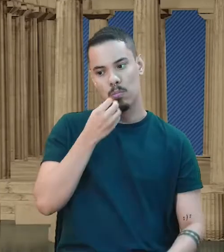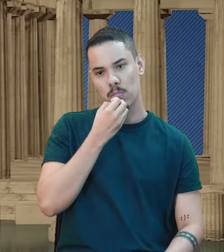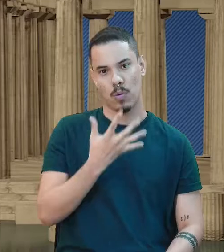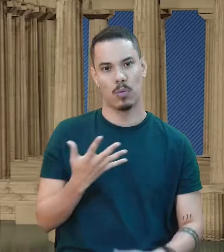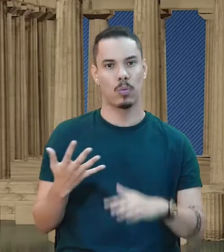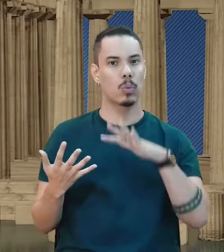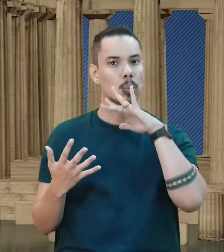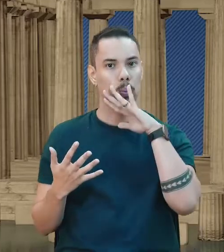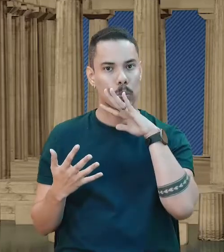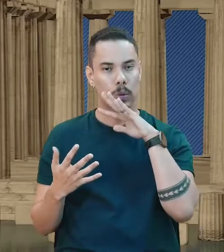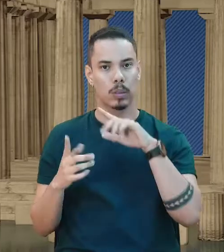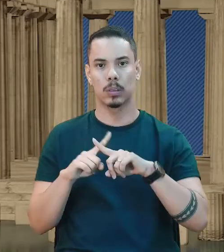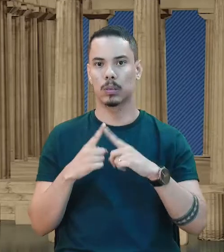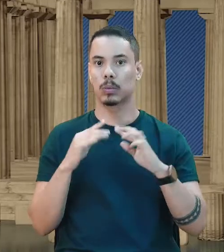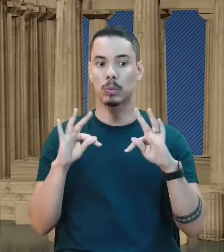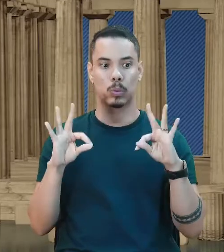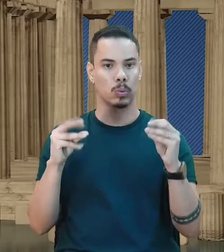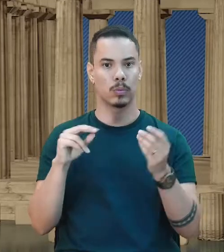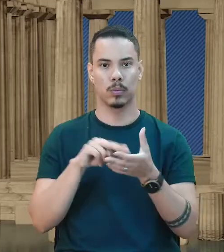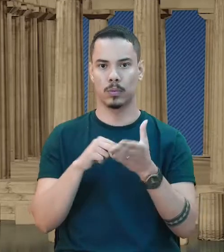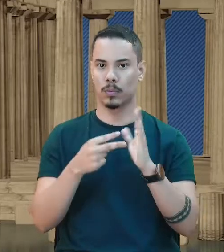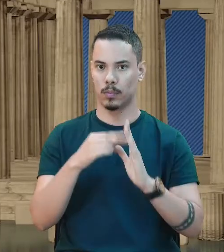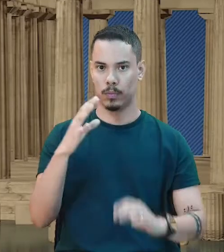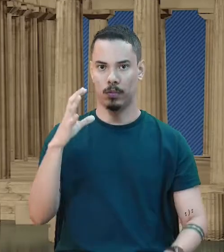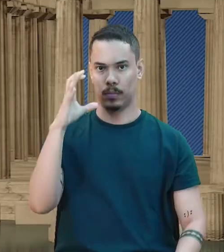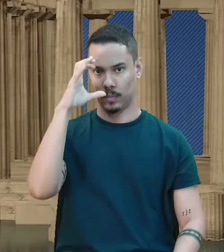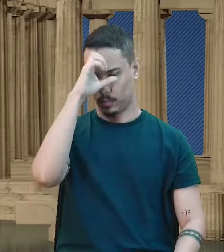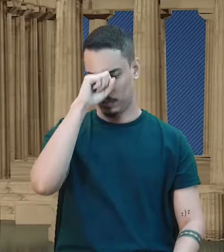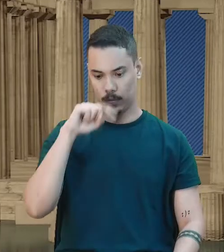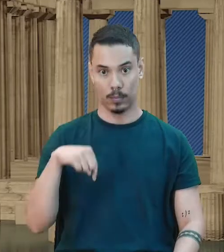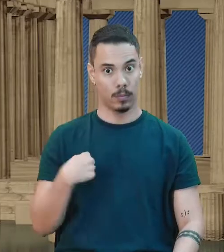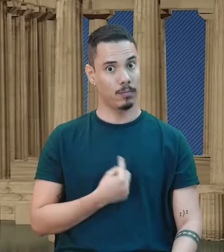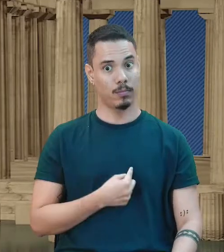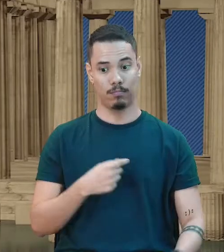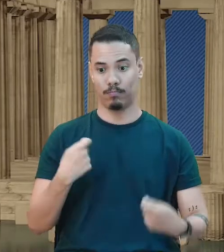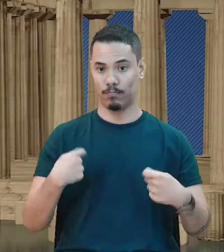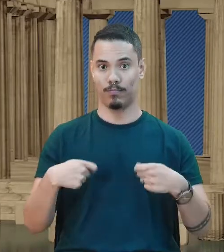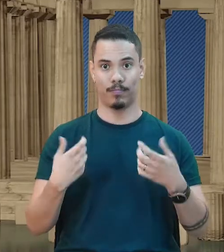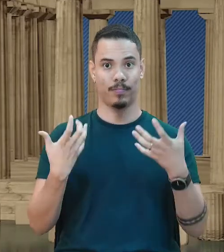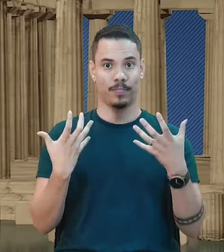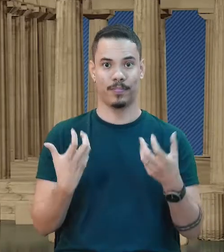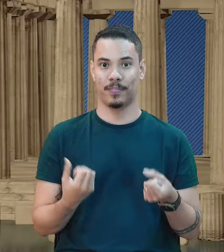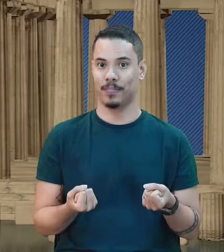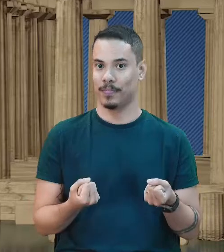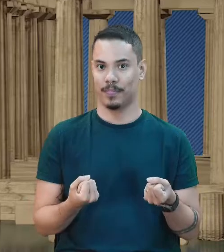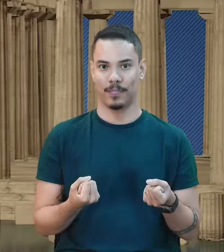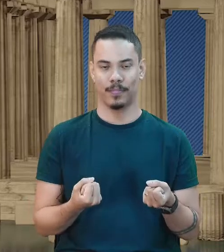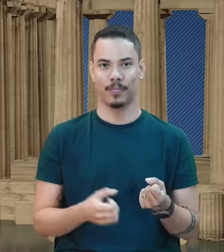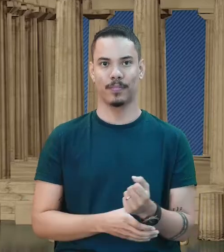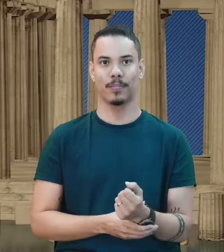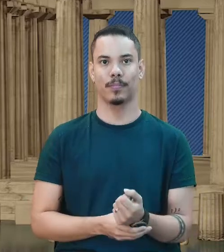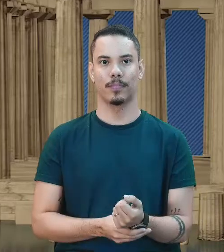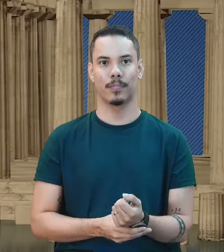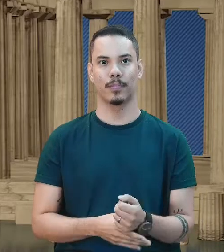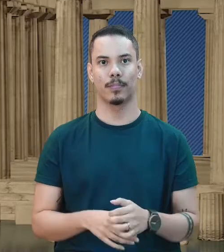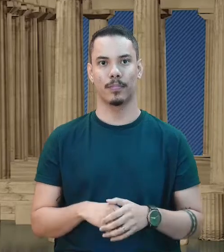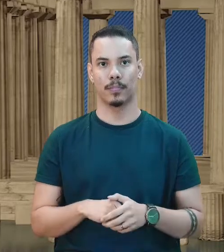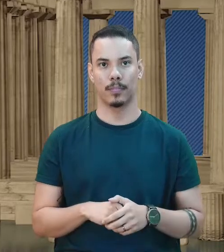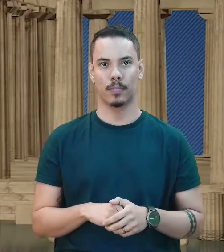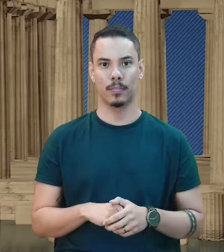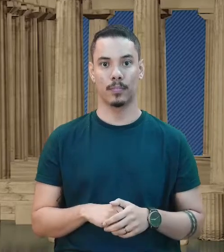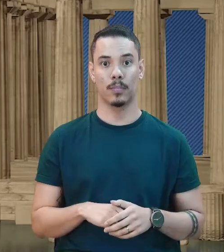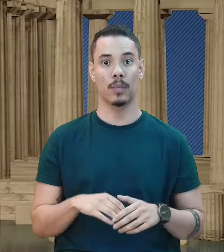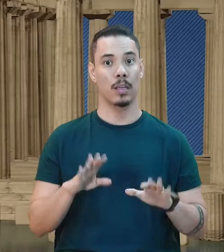ruins, são aprendizados para nós. Então, devemos aceitá-los como eles são. Então, é não viver